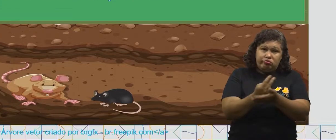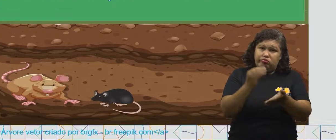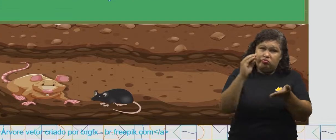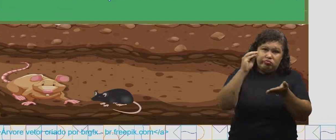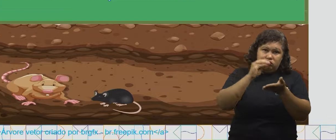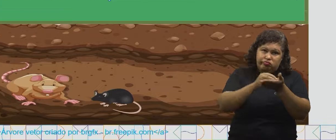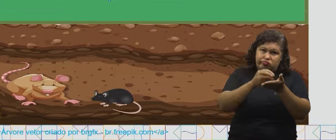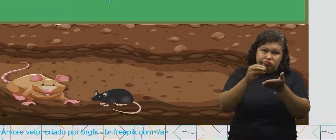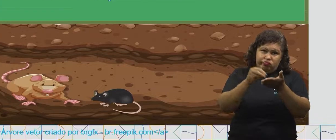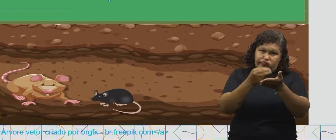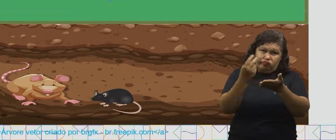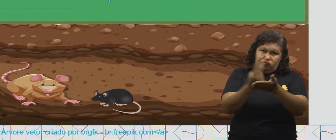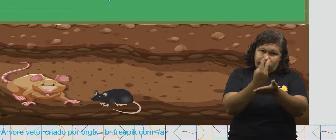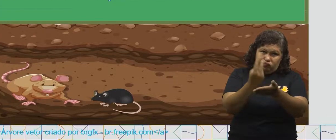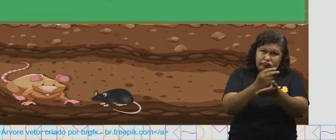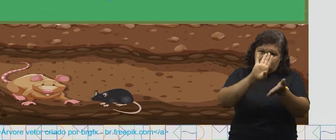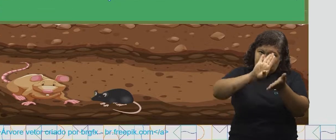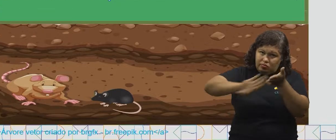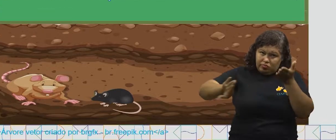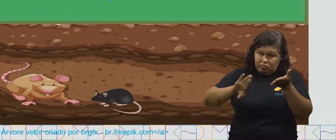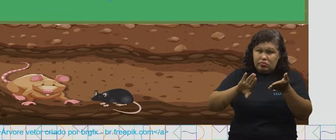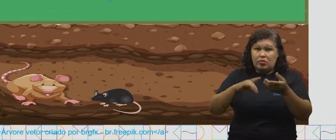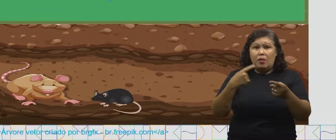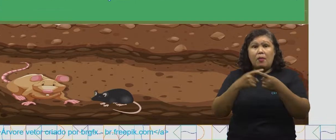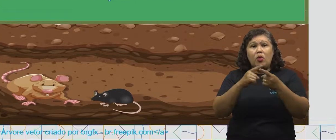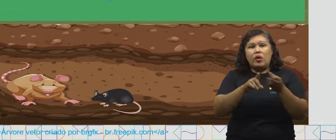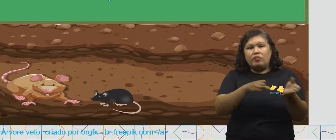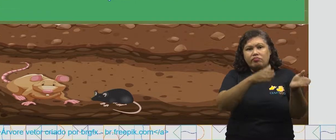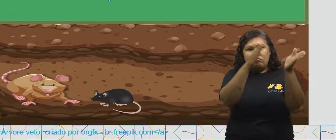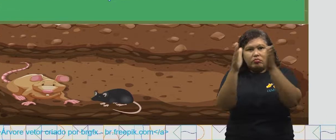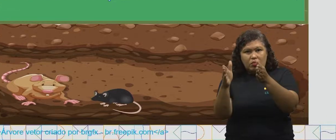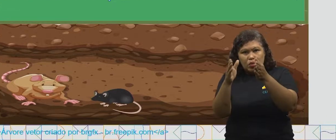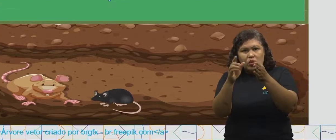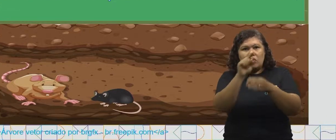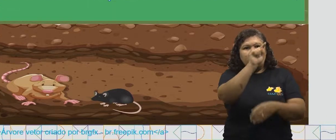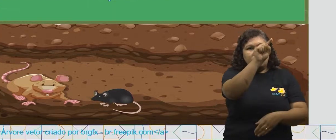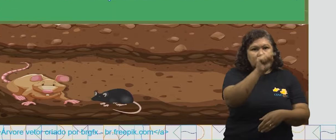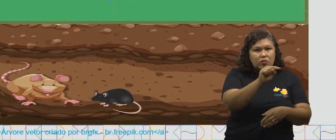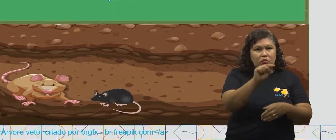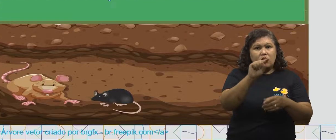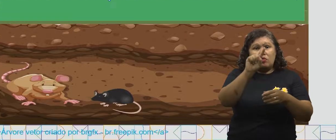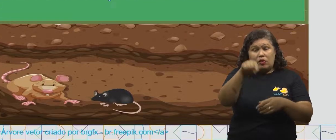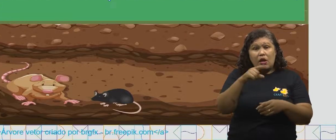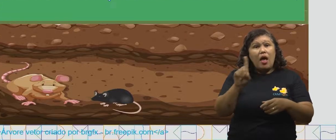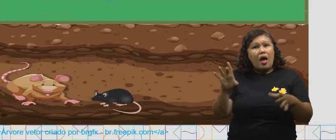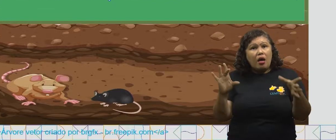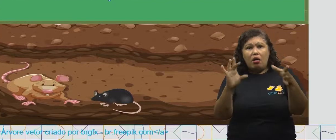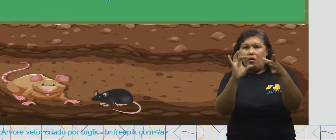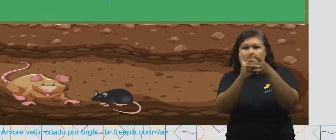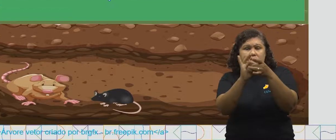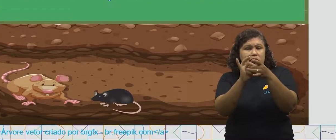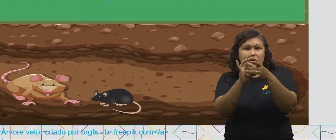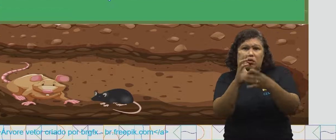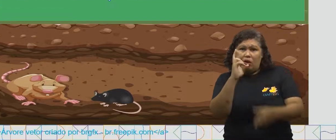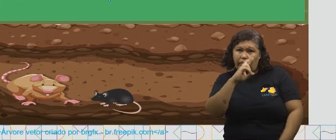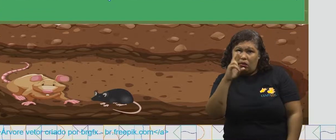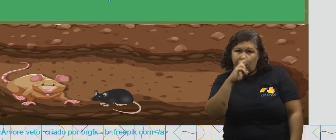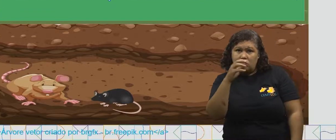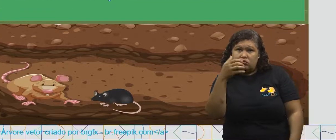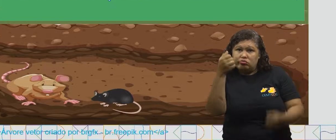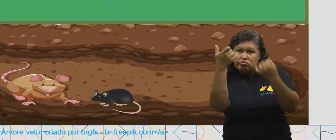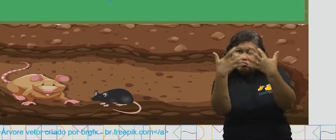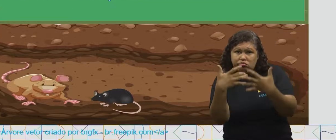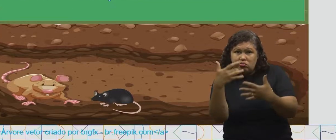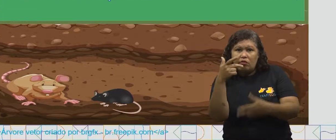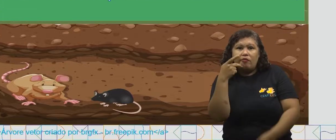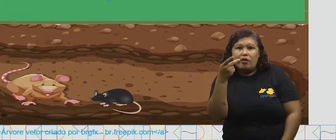não. Observe que essa parte, após o ponto e vírgula, também ainda faz parte da fala do ratinho, mas ela está